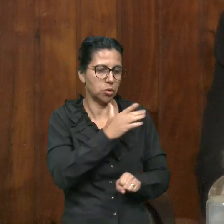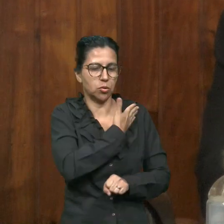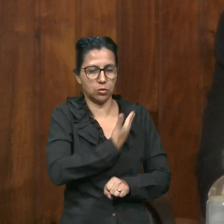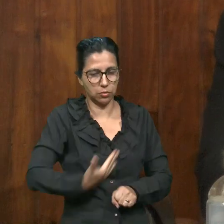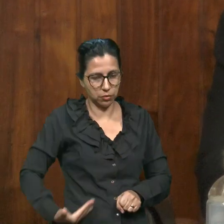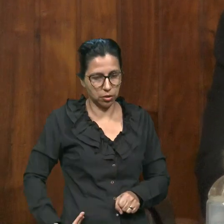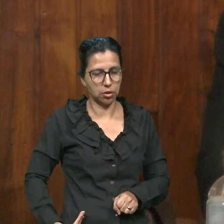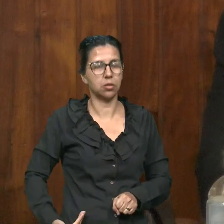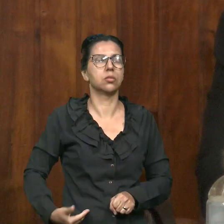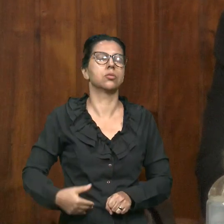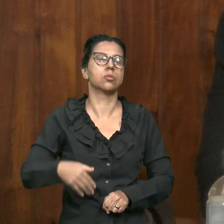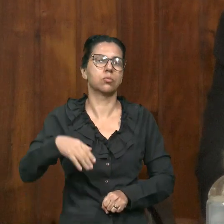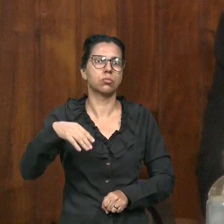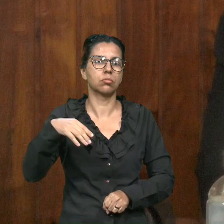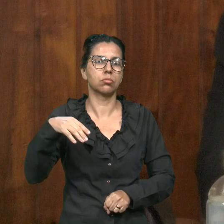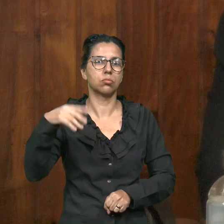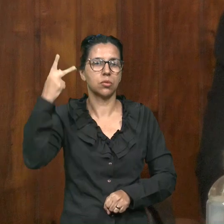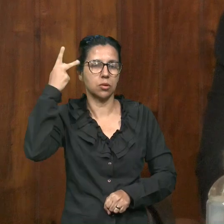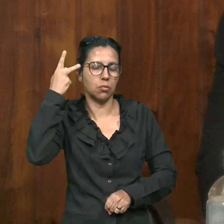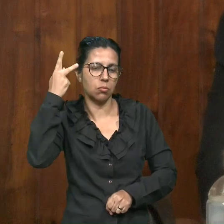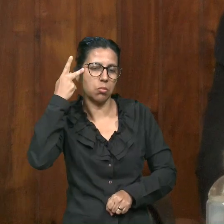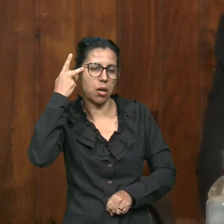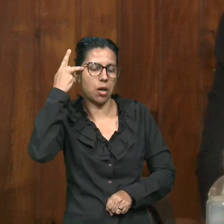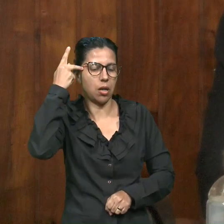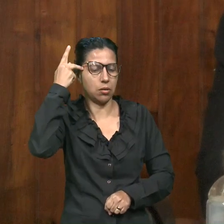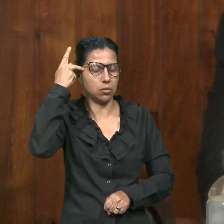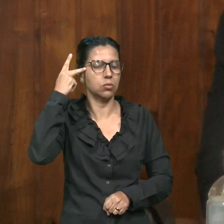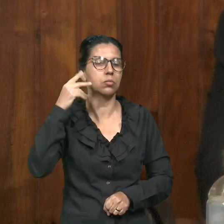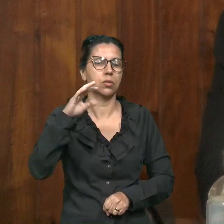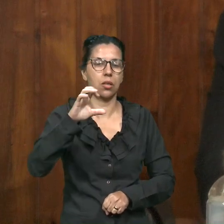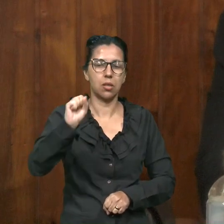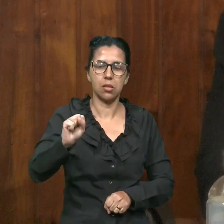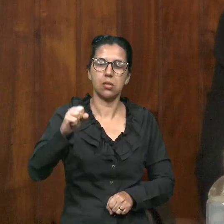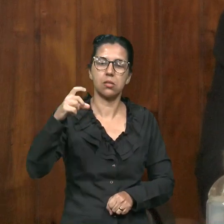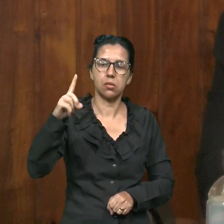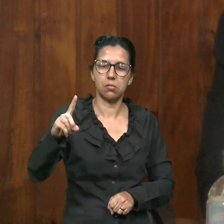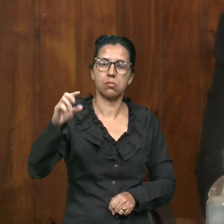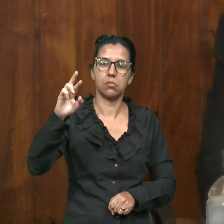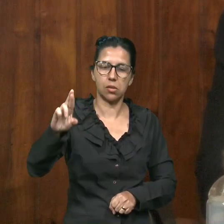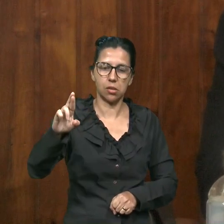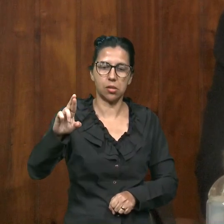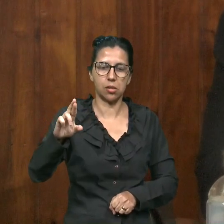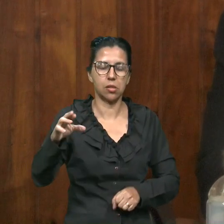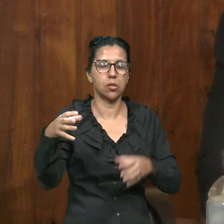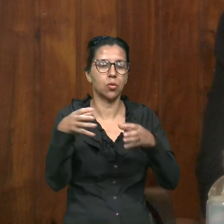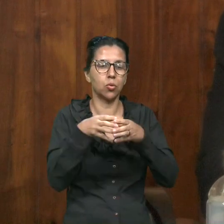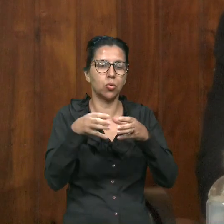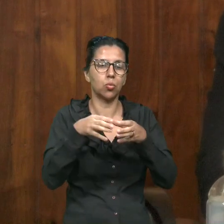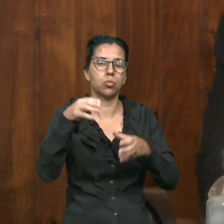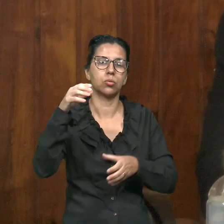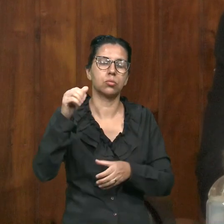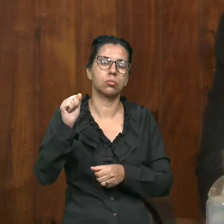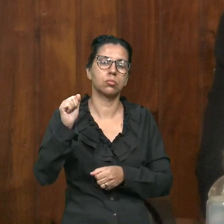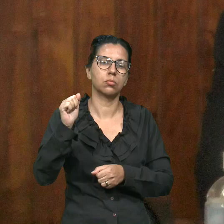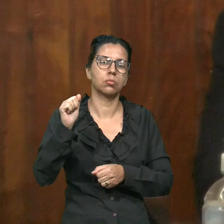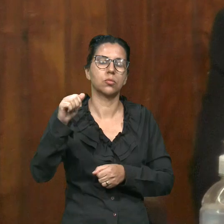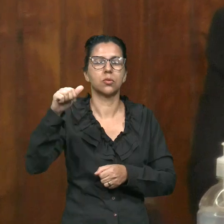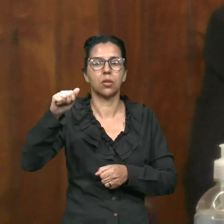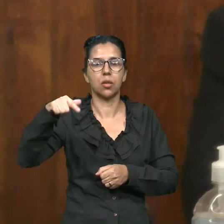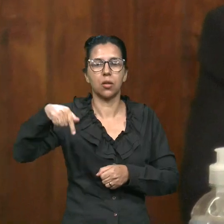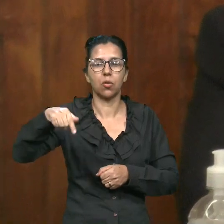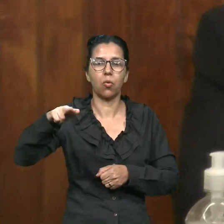através da Secretaria de Desenvolvimento Regional, SDR, por intermédio do programa Quali Vida.